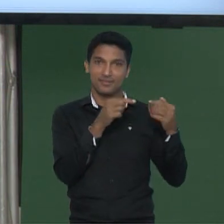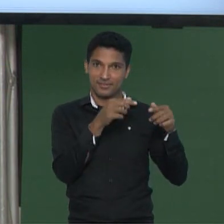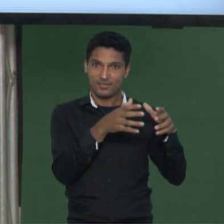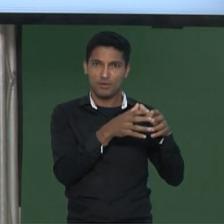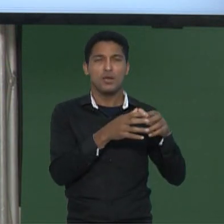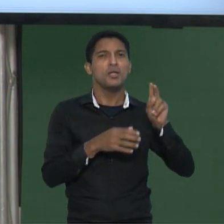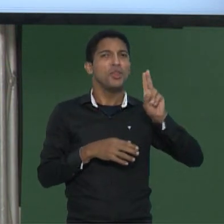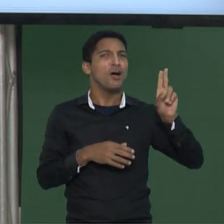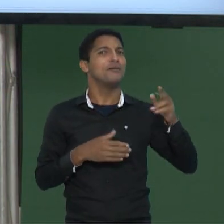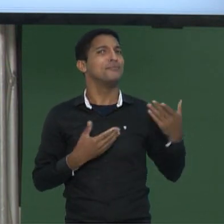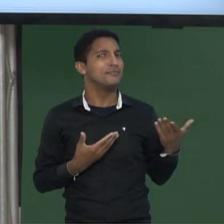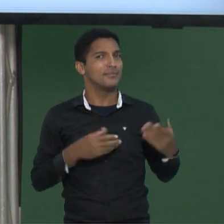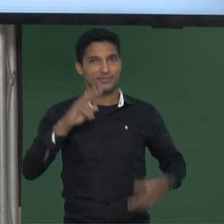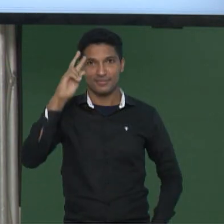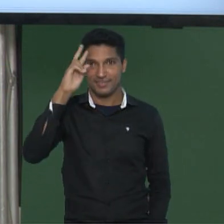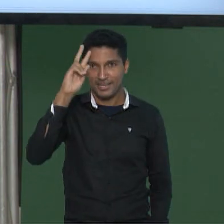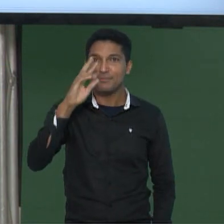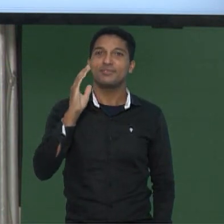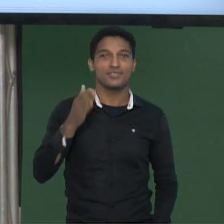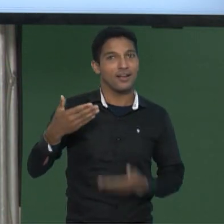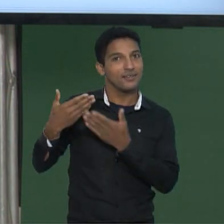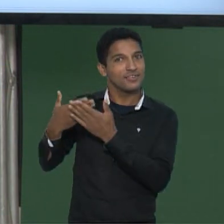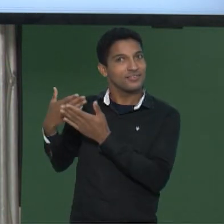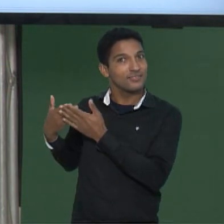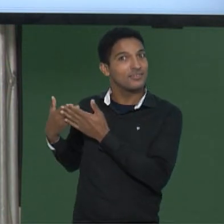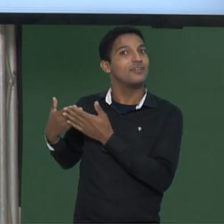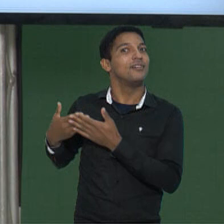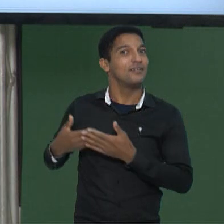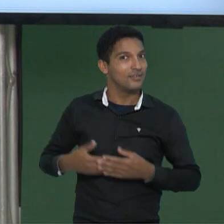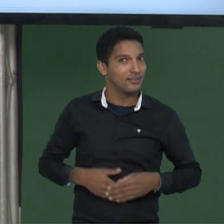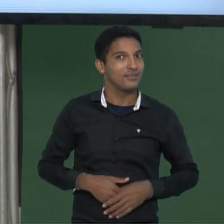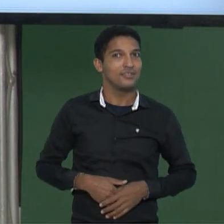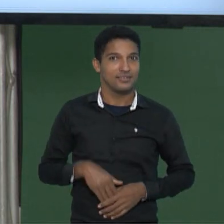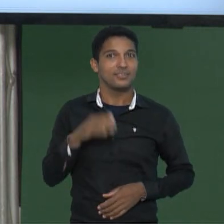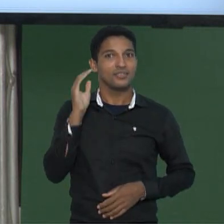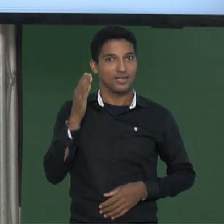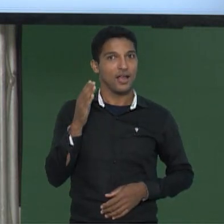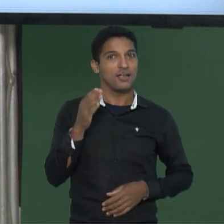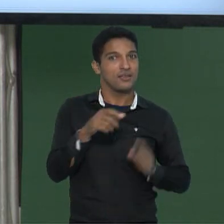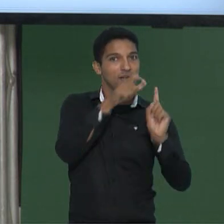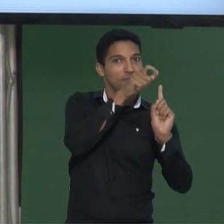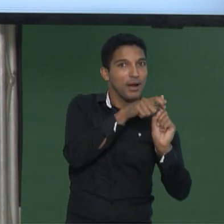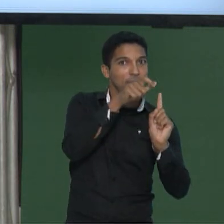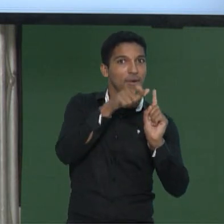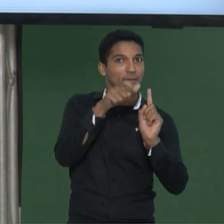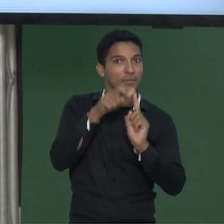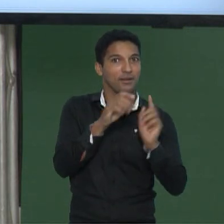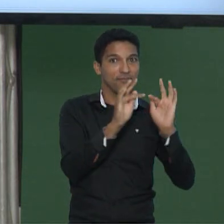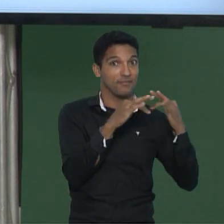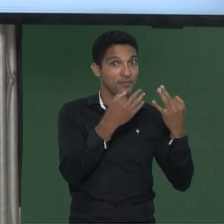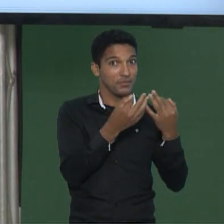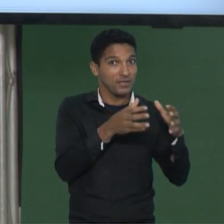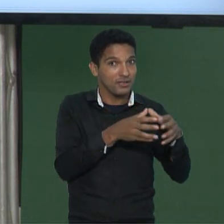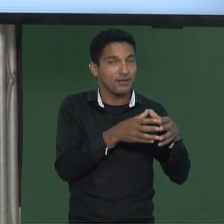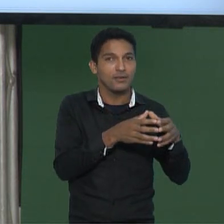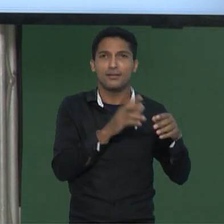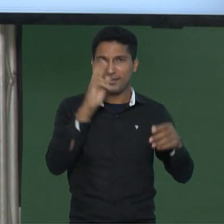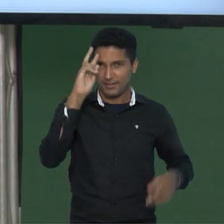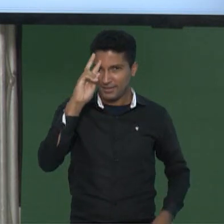nome dela? Lembram que a gente já trabalhou com todas as personagens referentes a essa